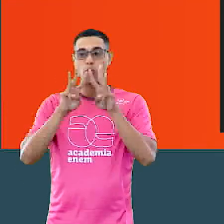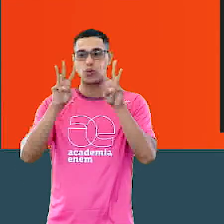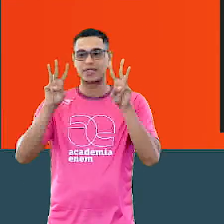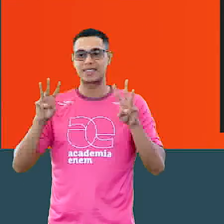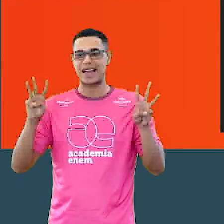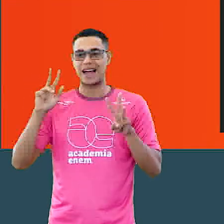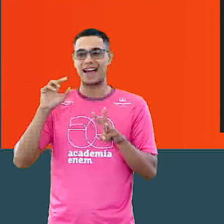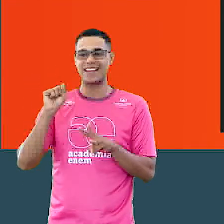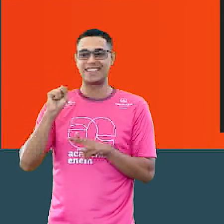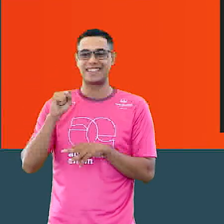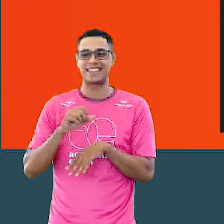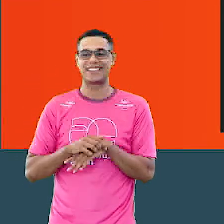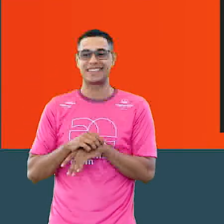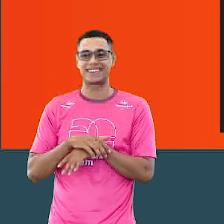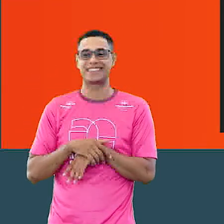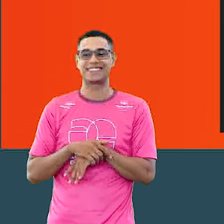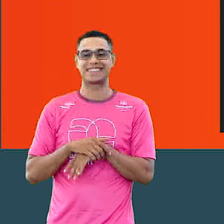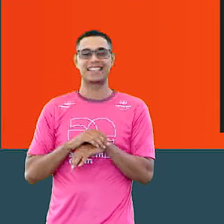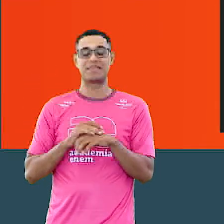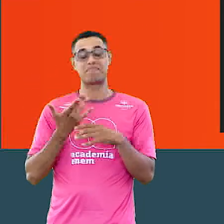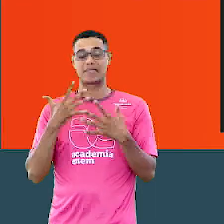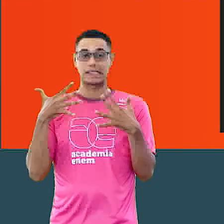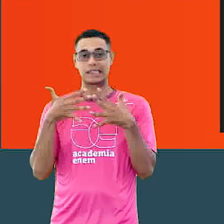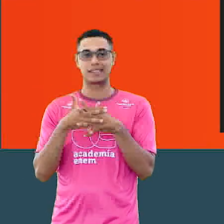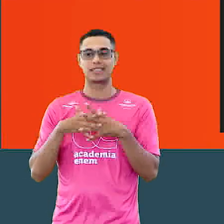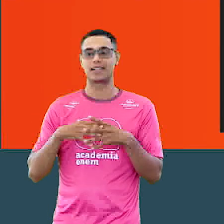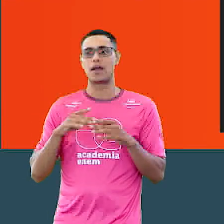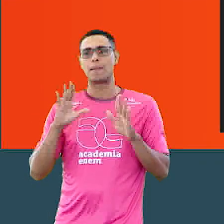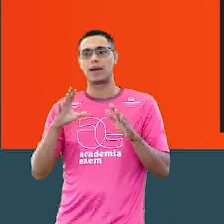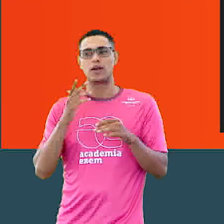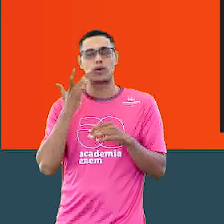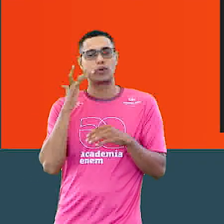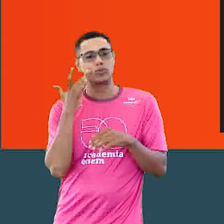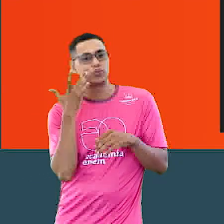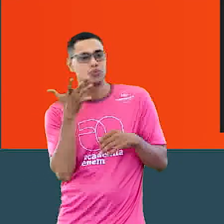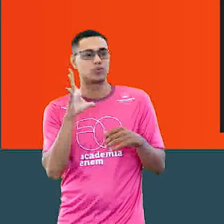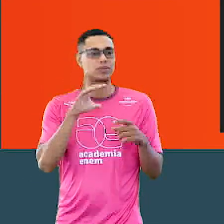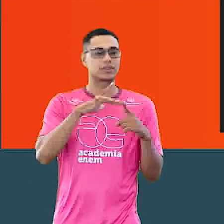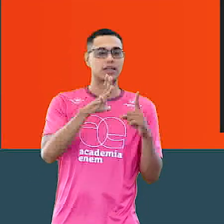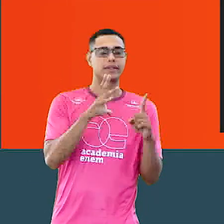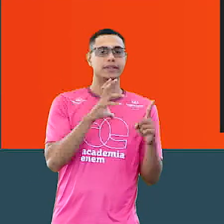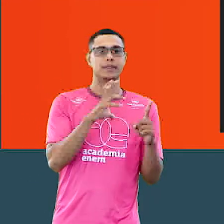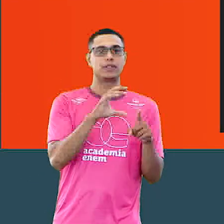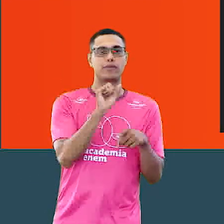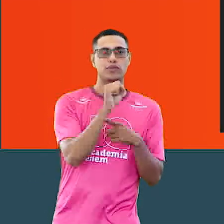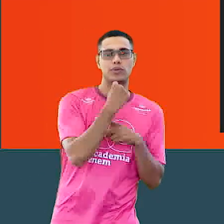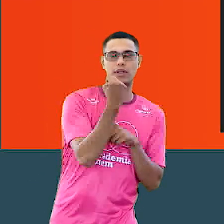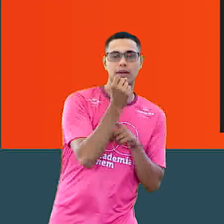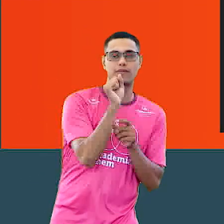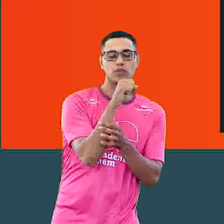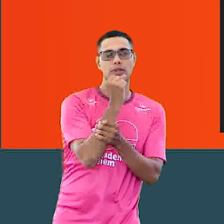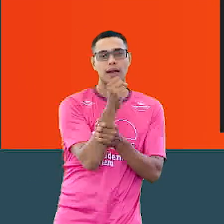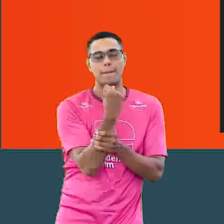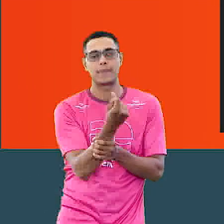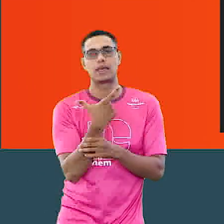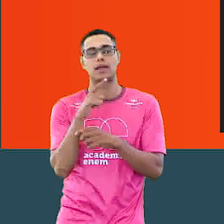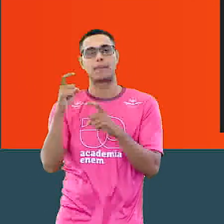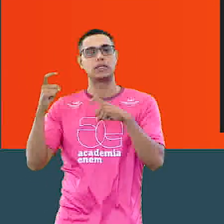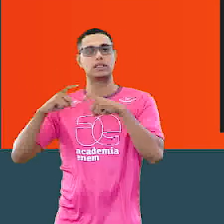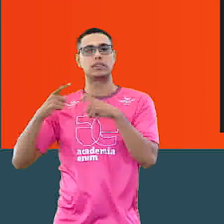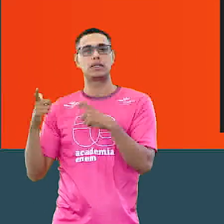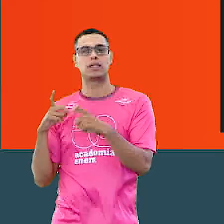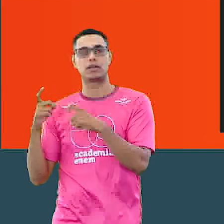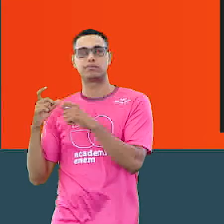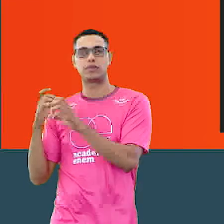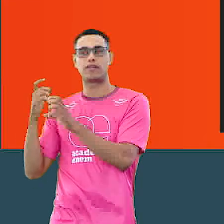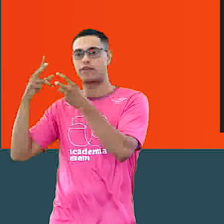ainda o que eu quero, se eu quero enfermagem, fisioterapia, se eu quero medicina. Olha a nota de corte, olha como